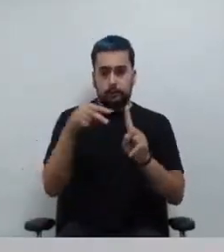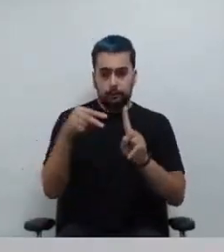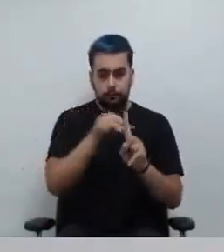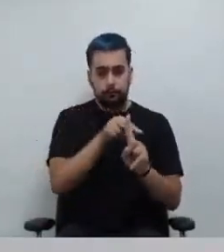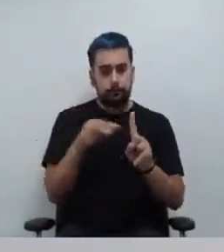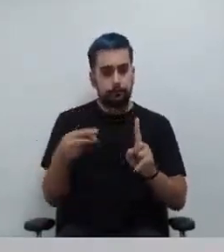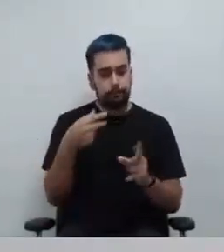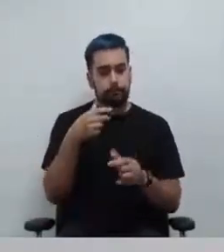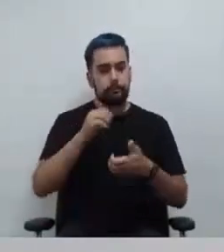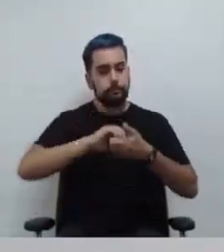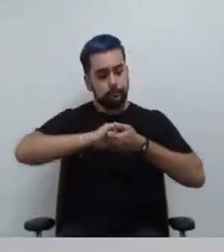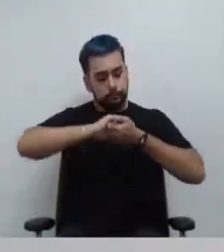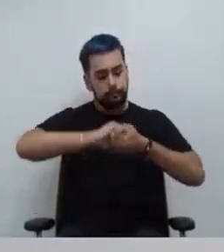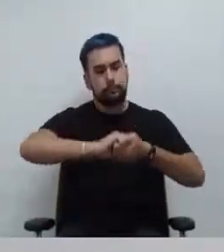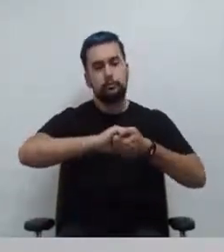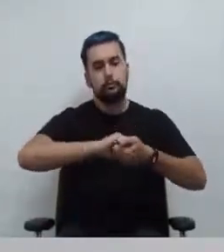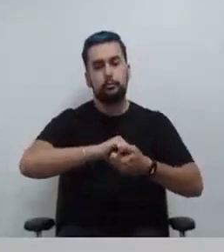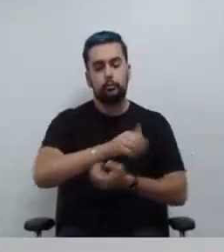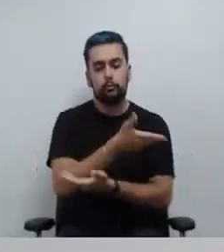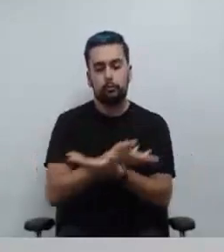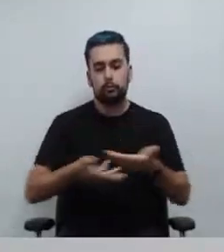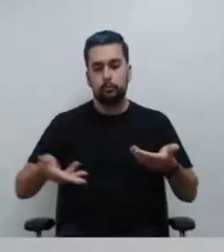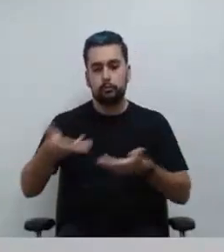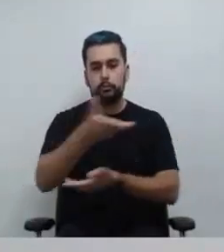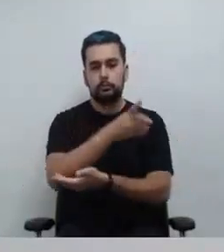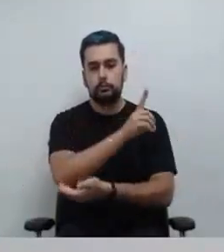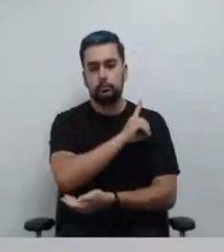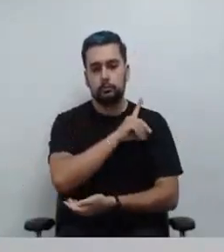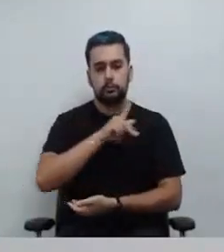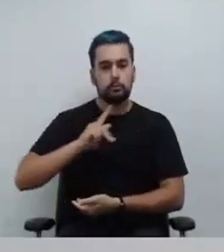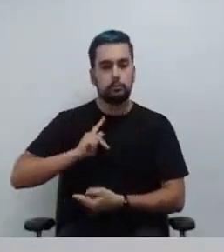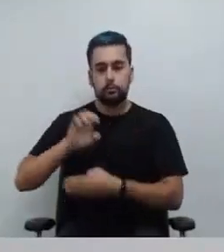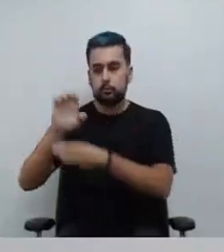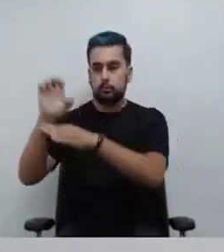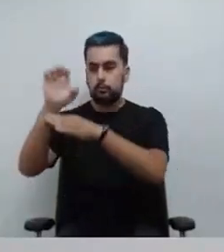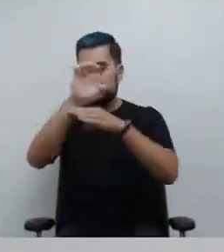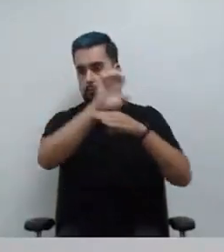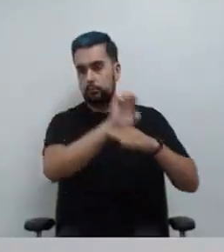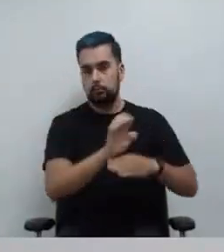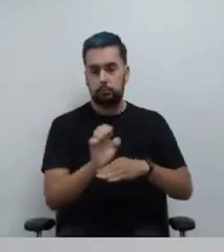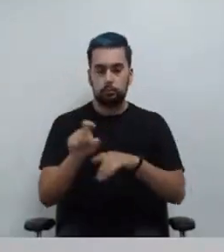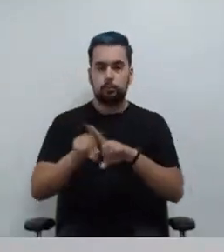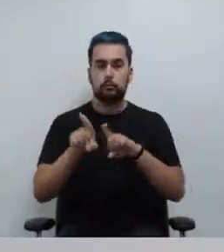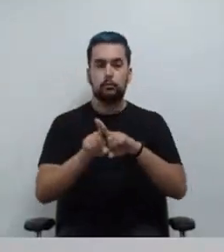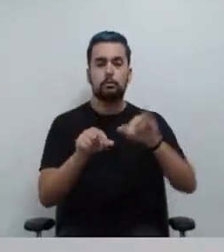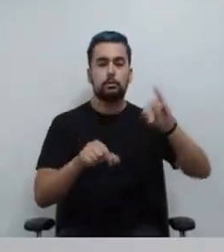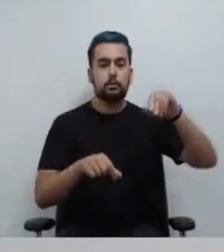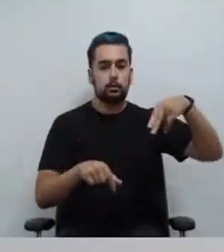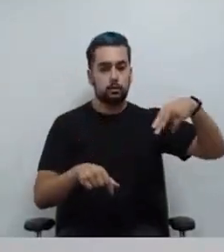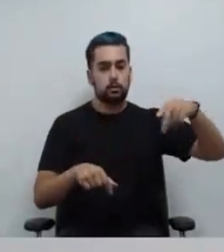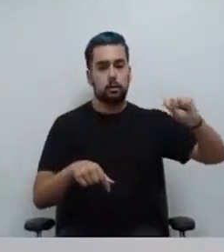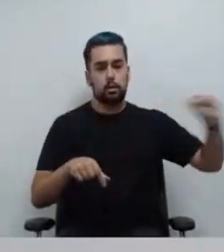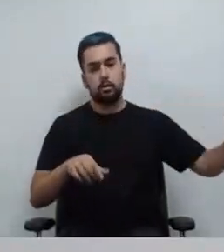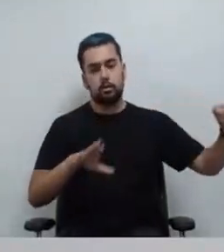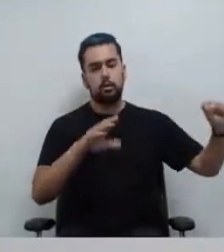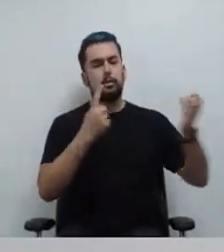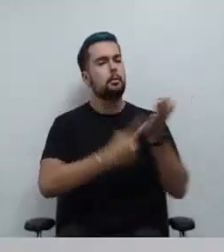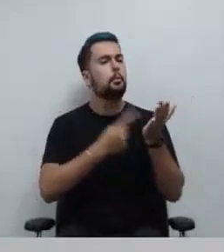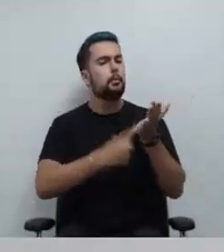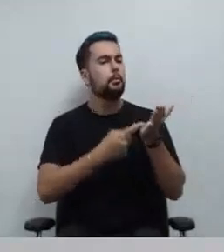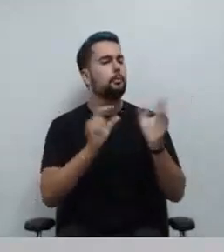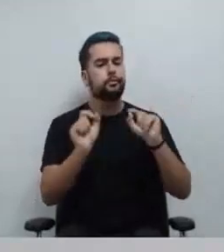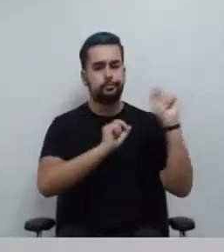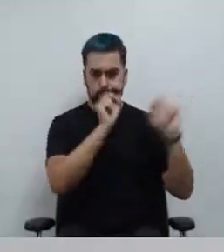termo de cooperação entre as defensorias públicas estaduais, através do CONDEG, e o INSS. Com qual